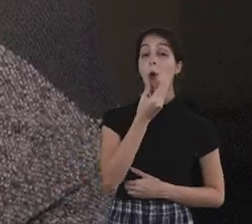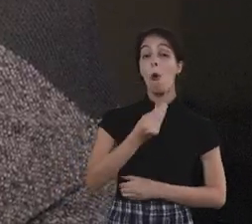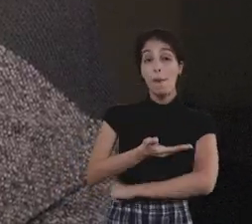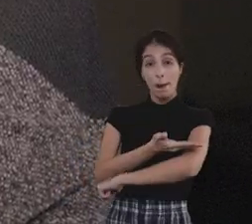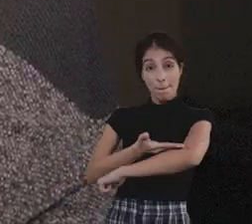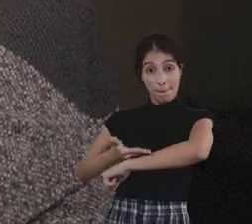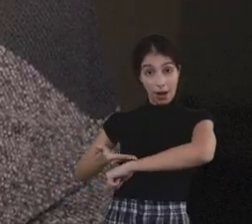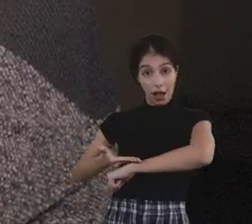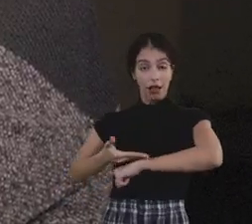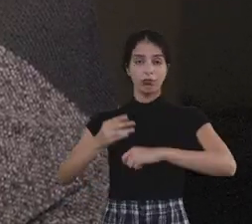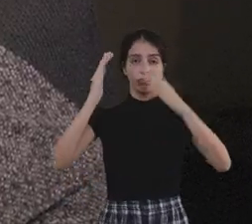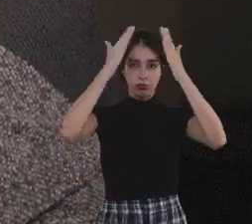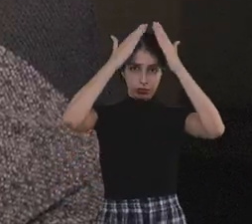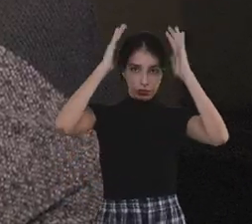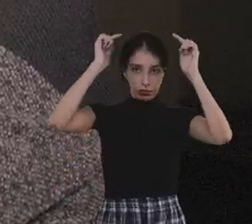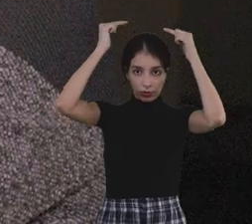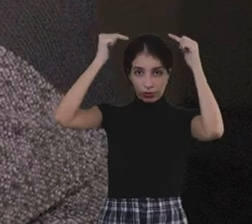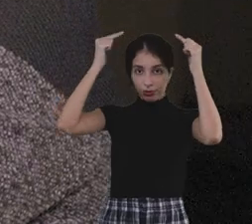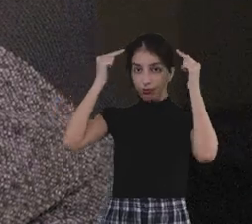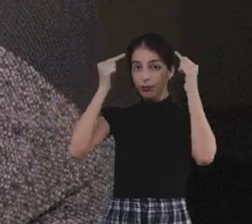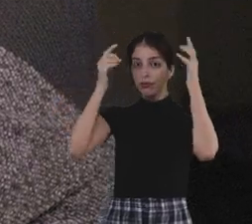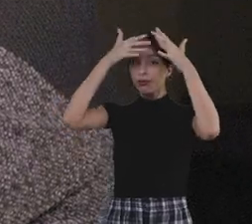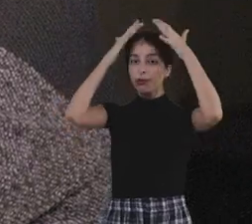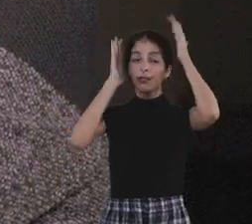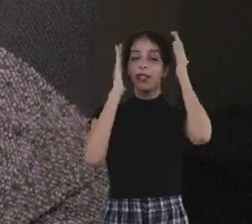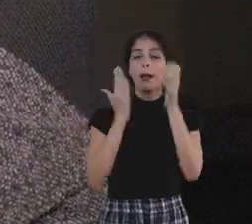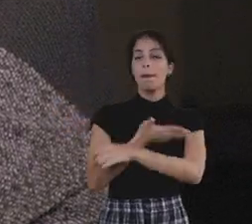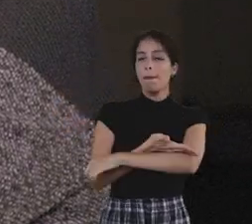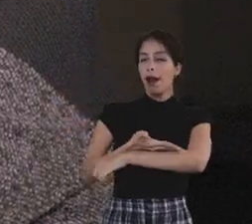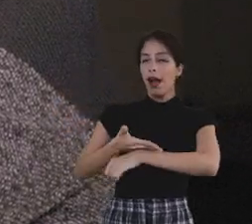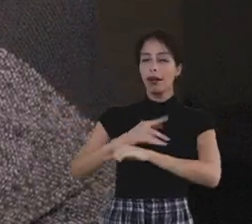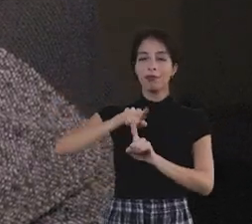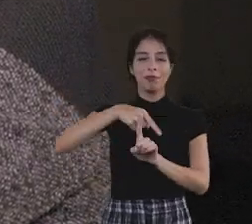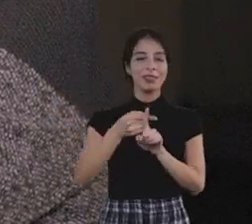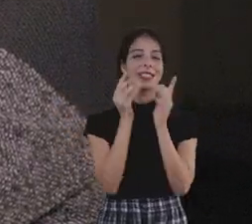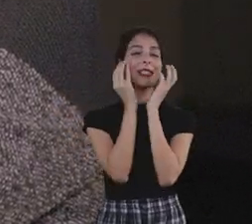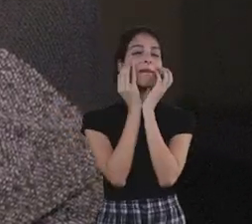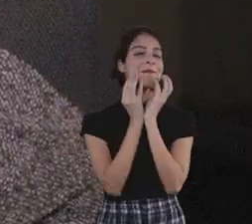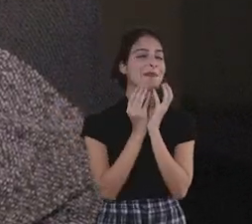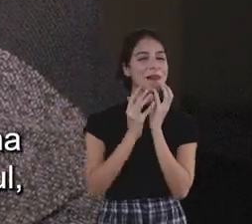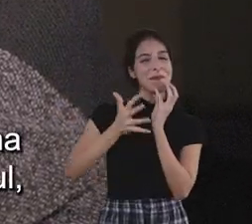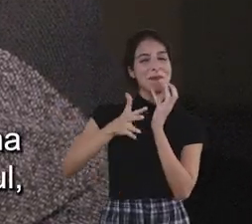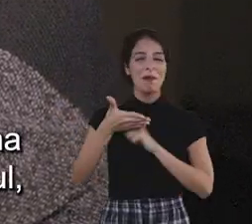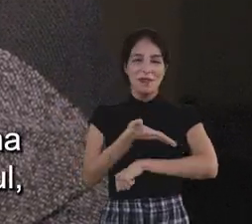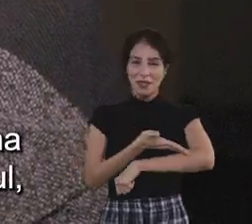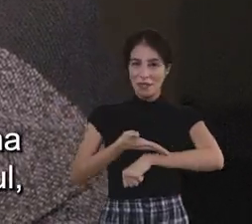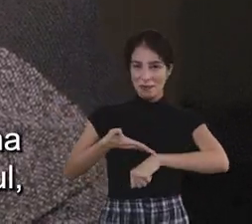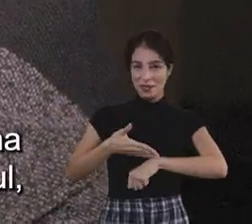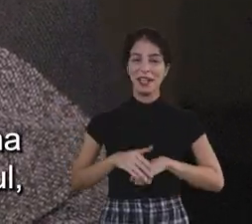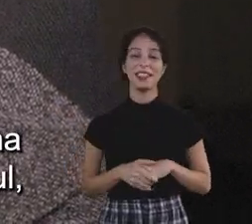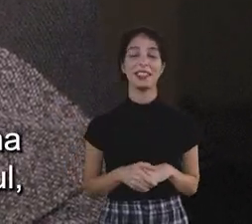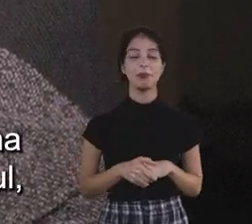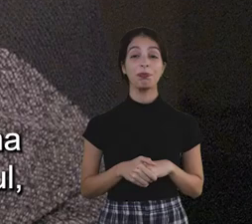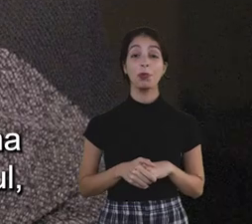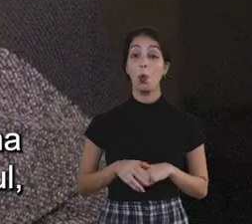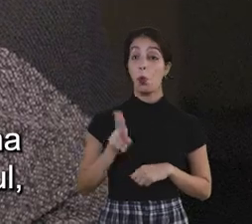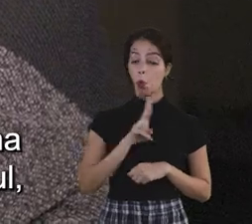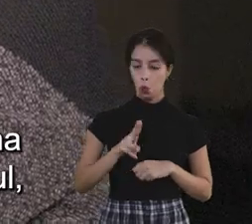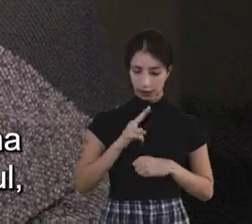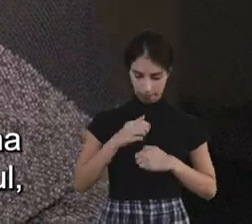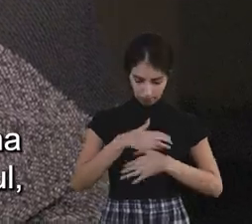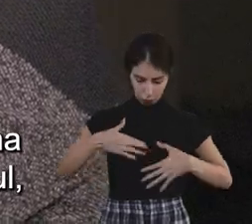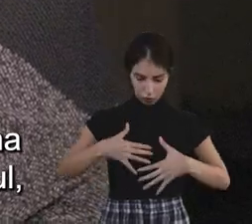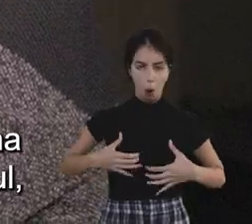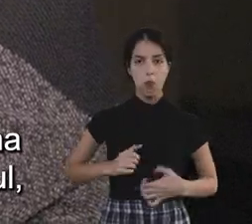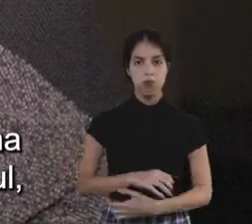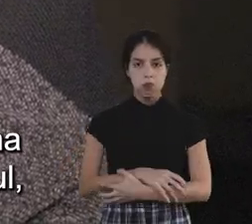sou um homem branco de cabelos encaracolados grisalhos barba branca eh eu